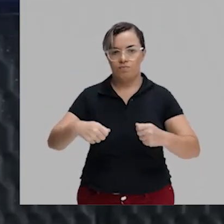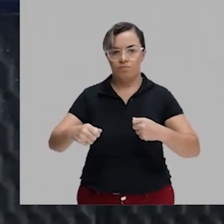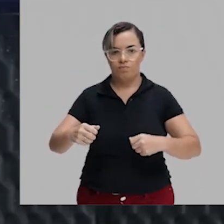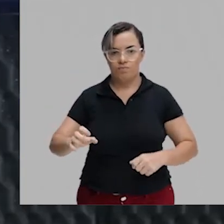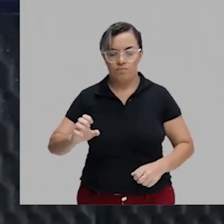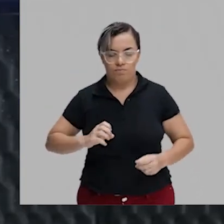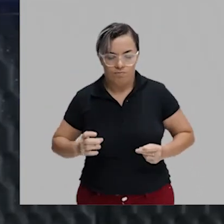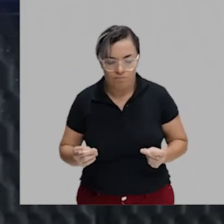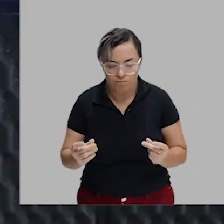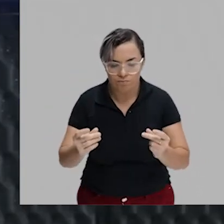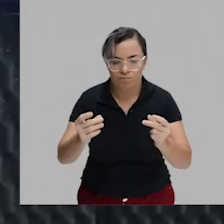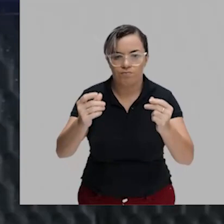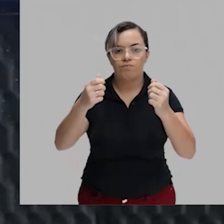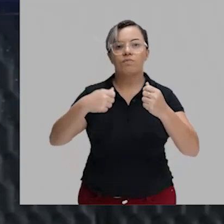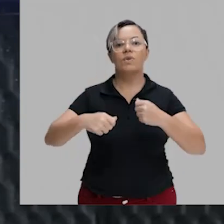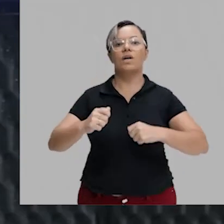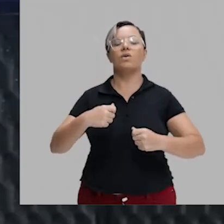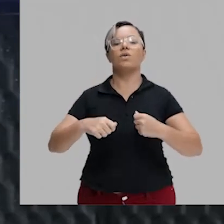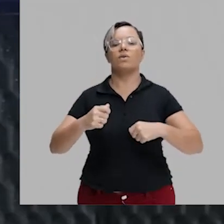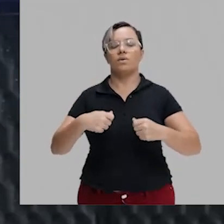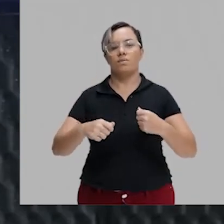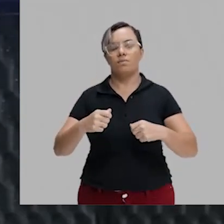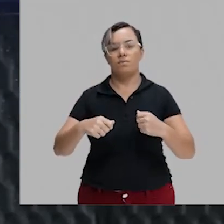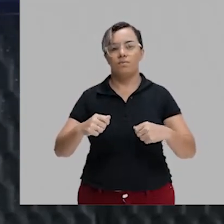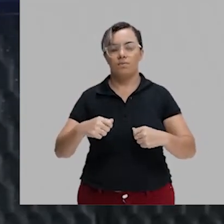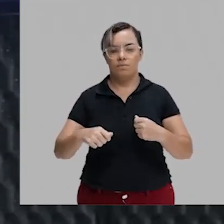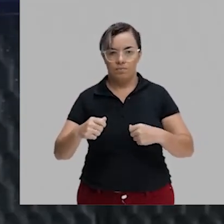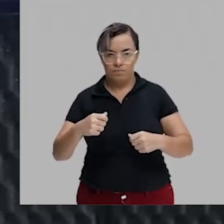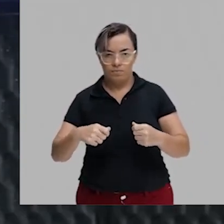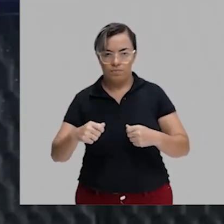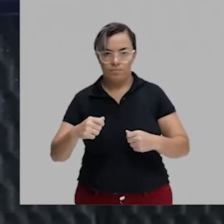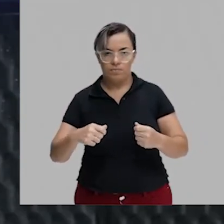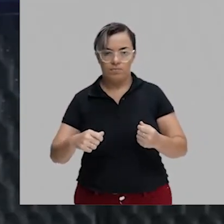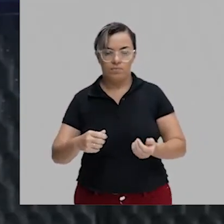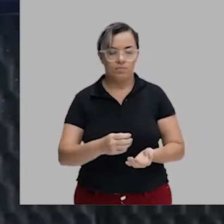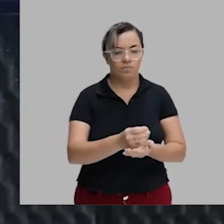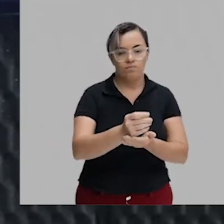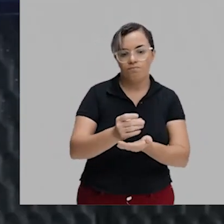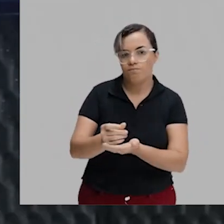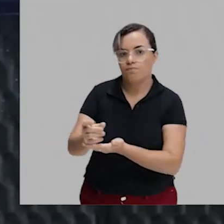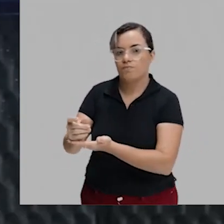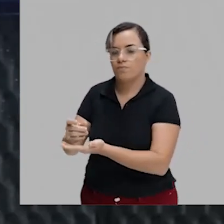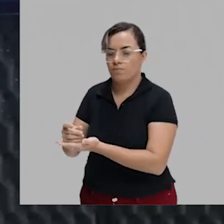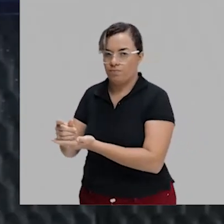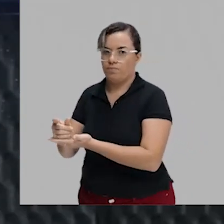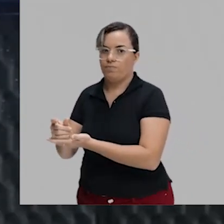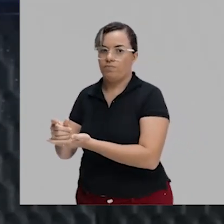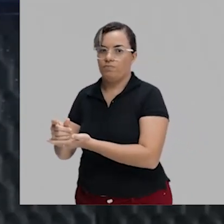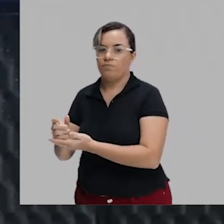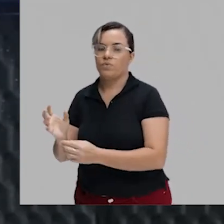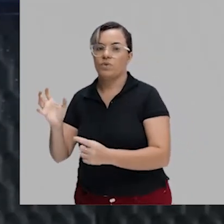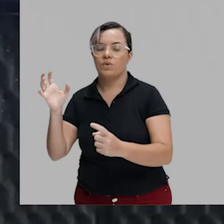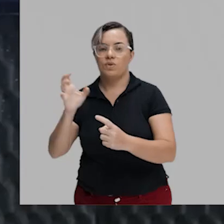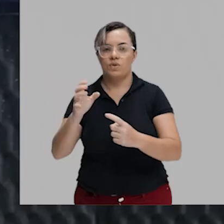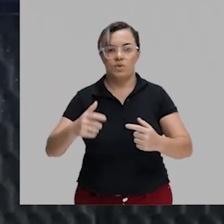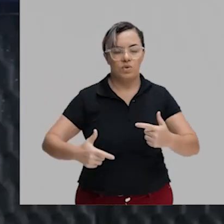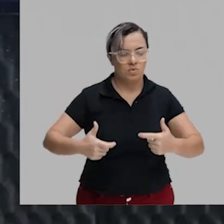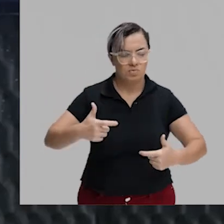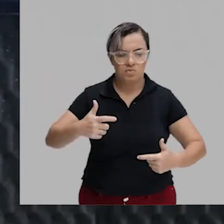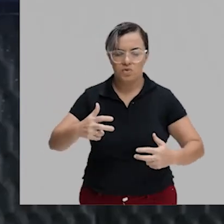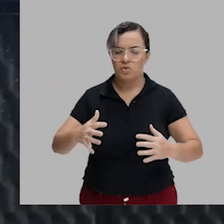enriquecer economicamente e até mesmo financiar eventos como, por exemplo, conflitos,